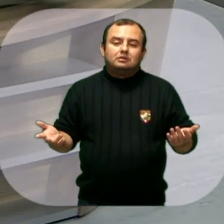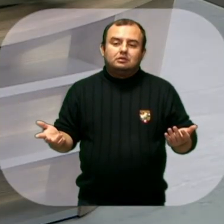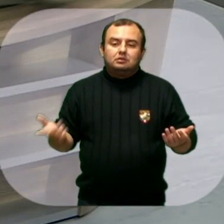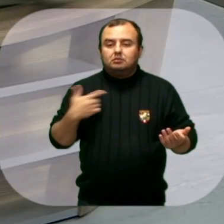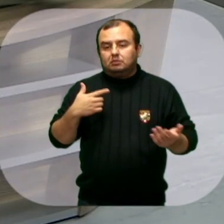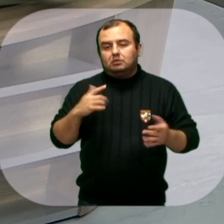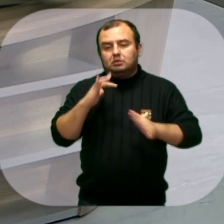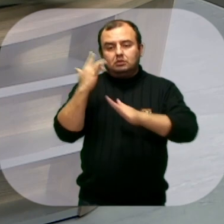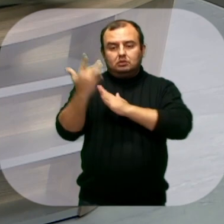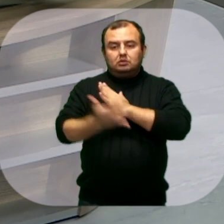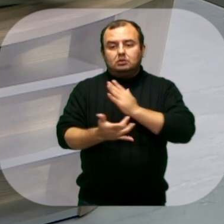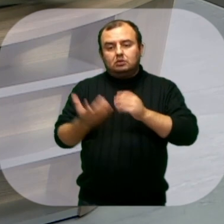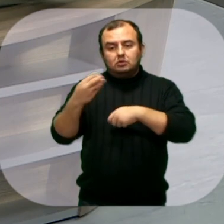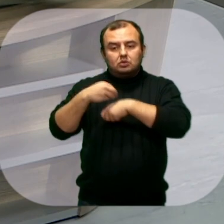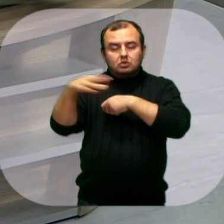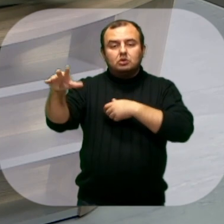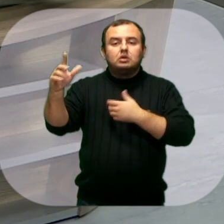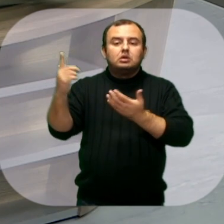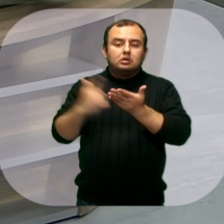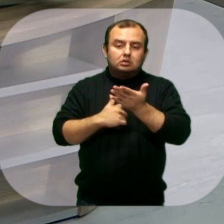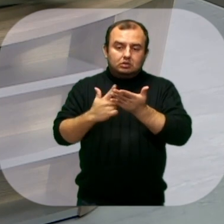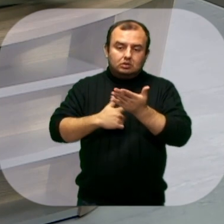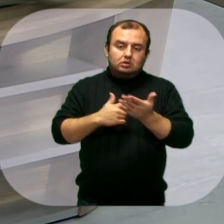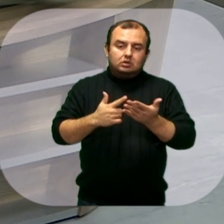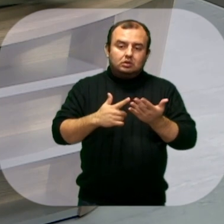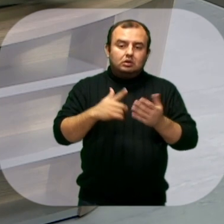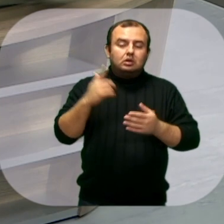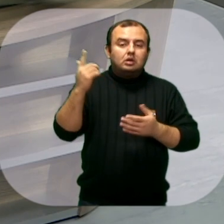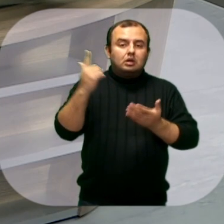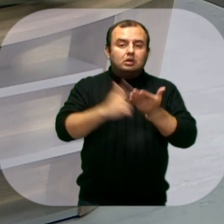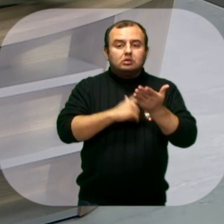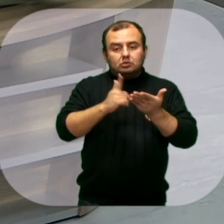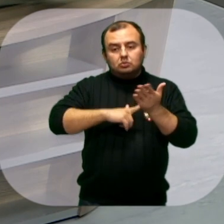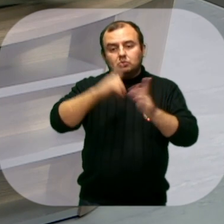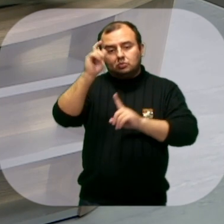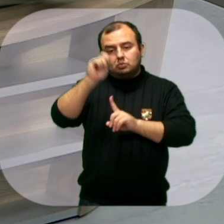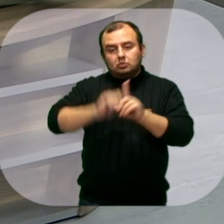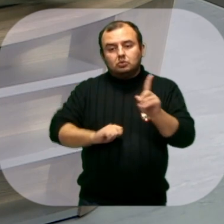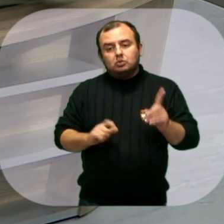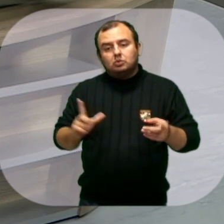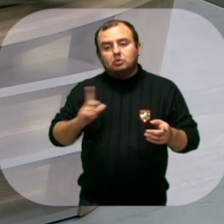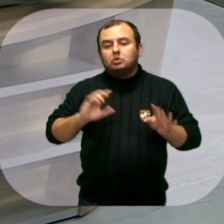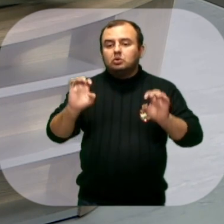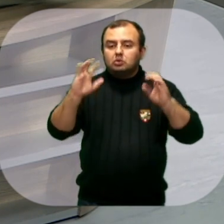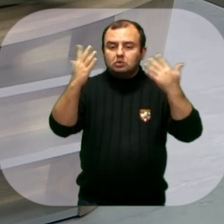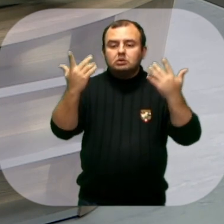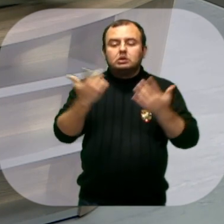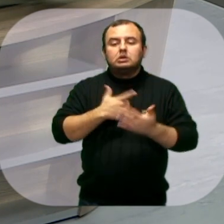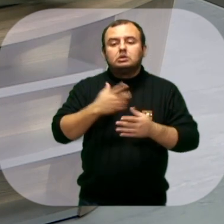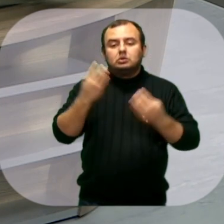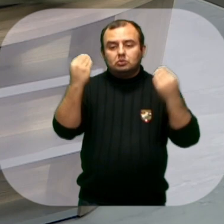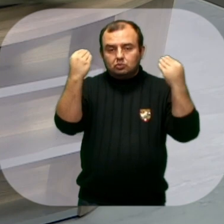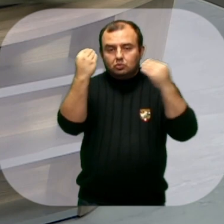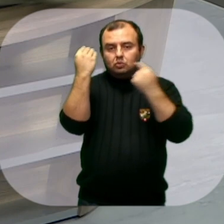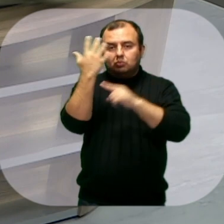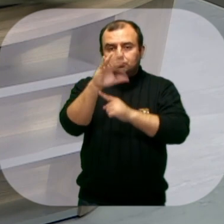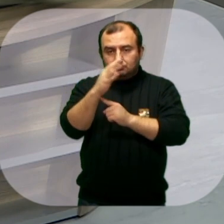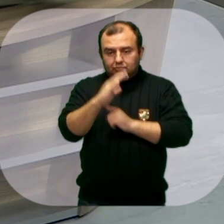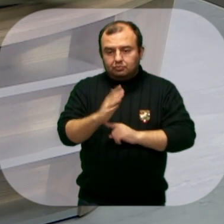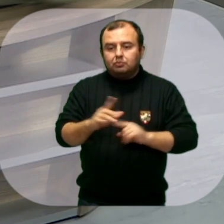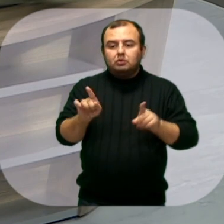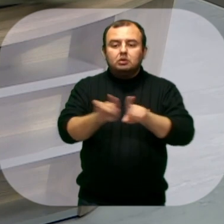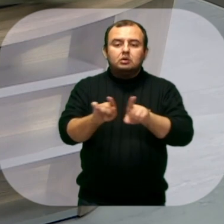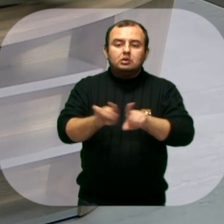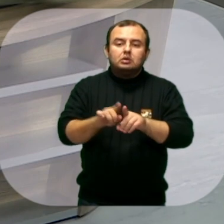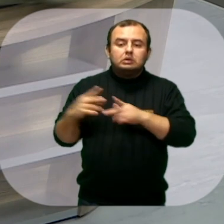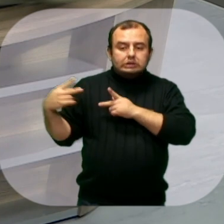Pelas redes, nós damos dicas de leitura, a leitura do mês. Então, os eventos também são postados. As